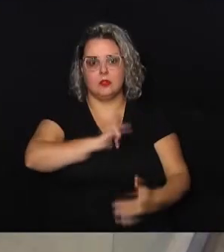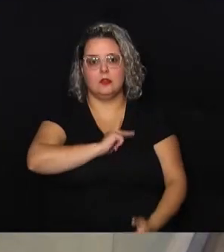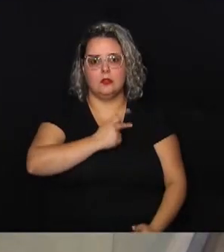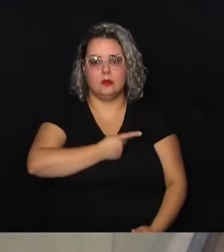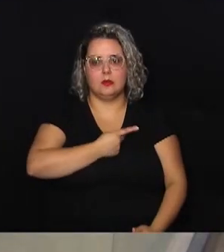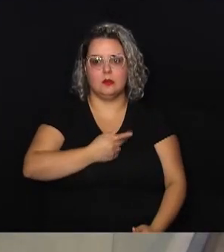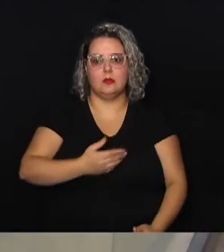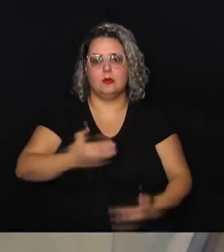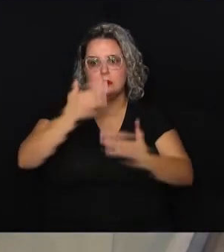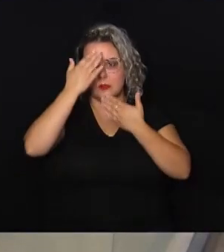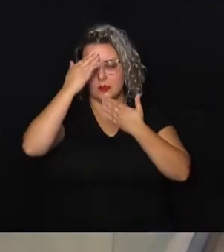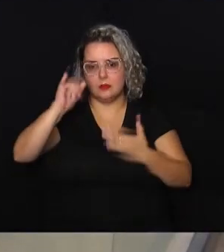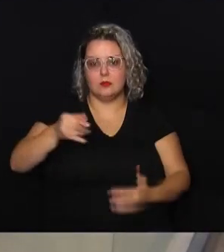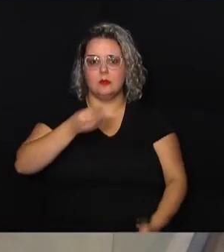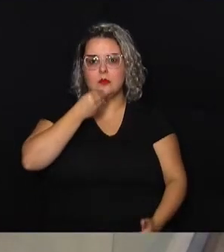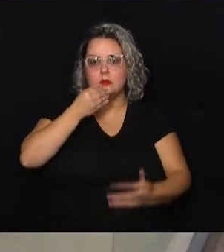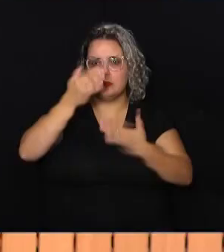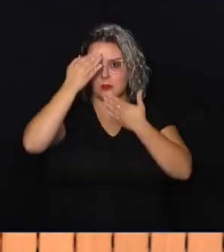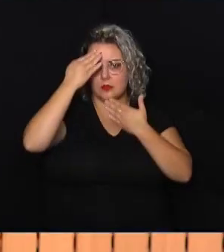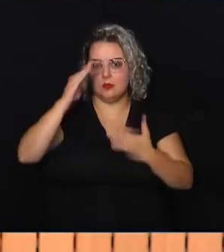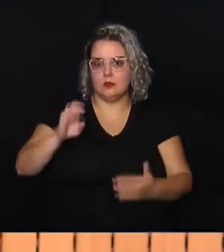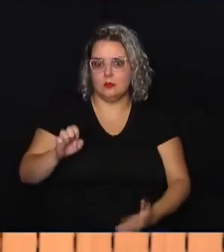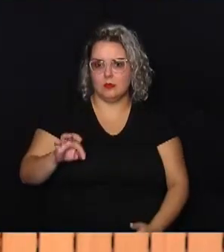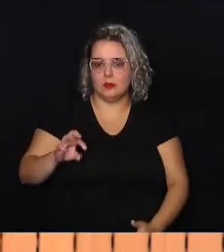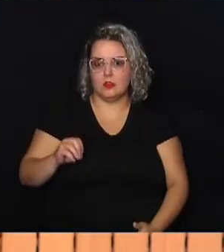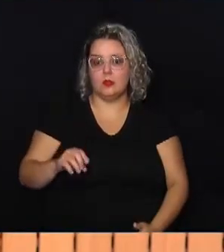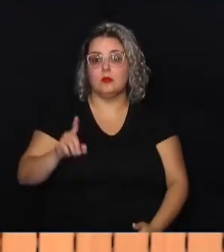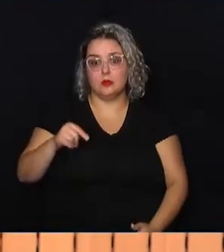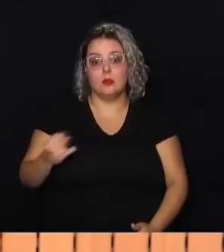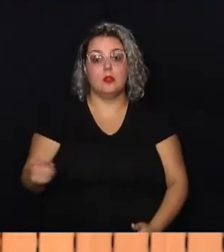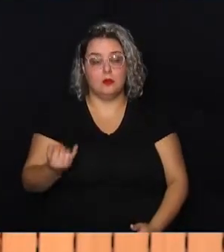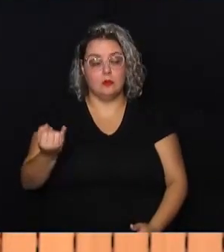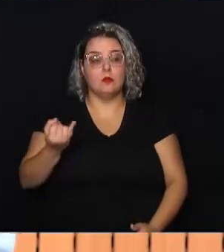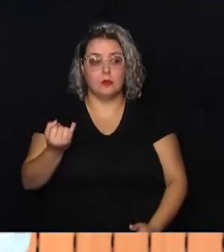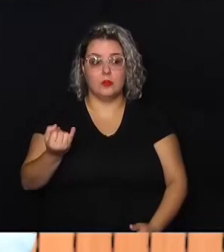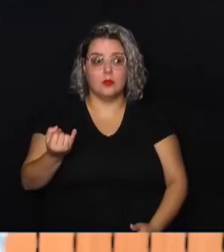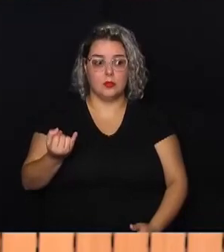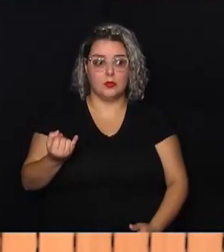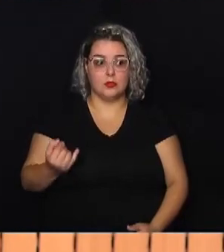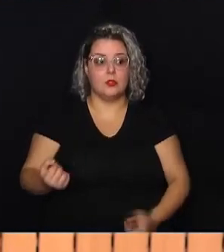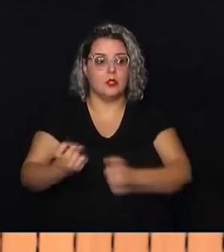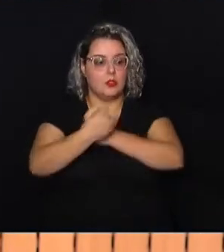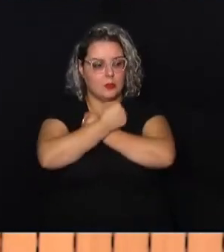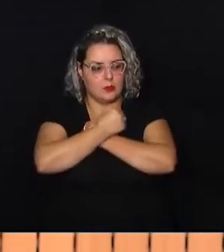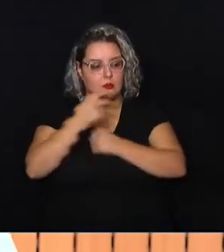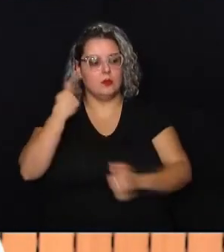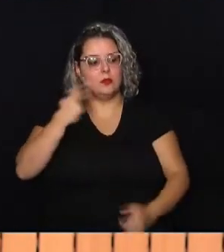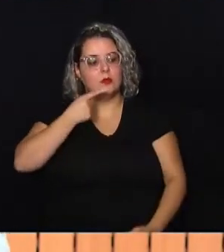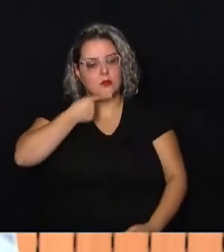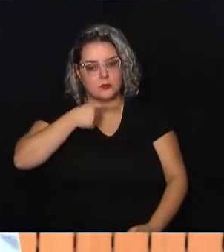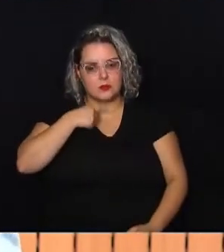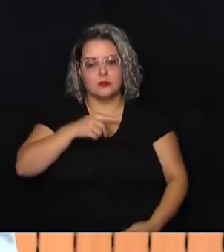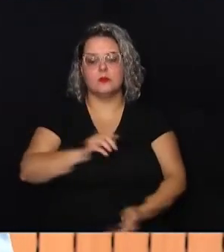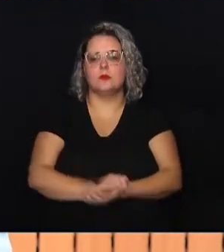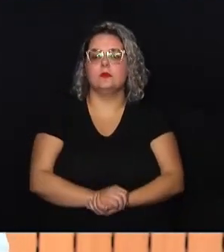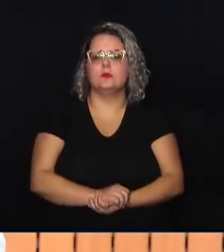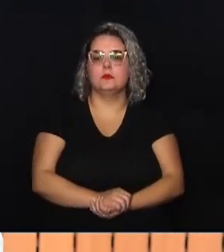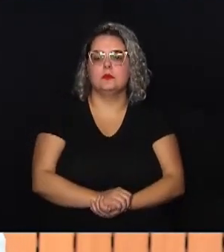pela oportunidade. Obrigado, Beto. Sempre importante, né, essa participação, e leve um abraço para o vereador Eduardo